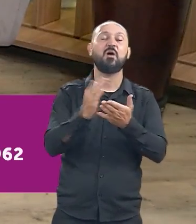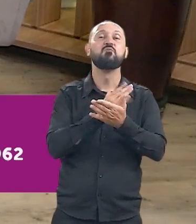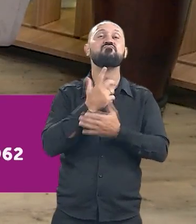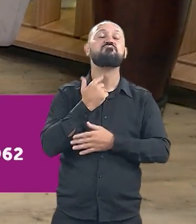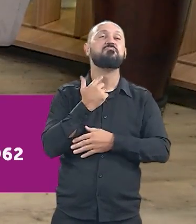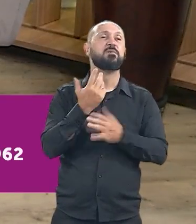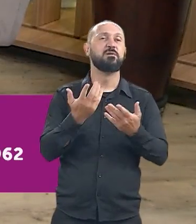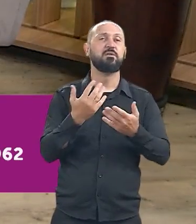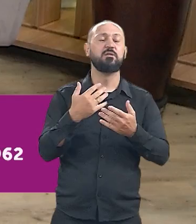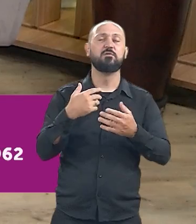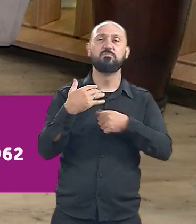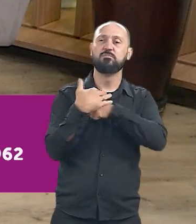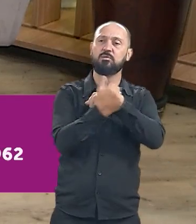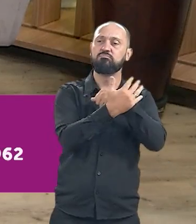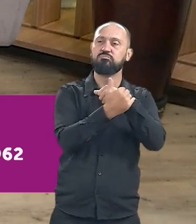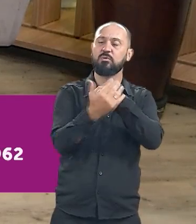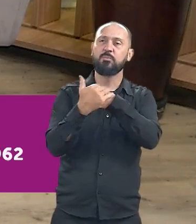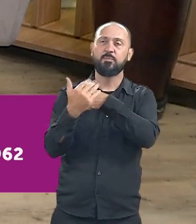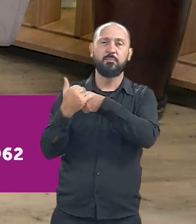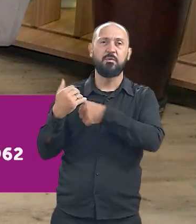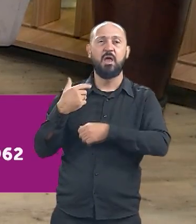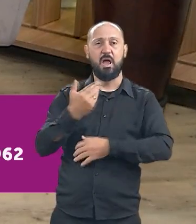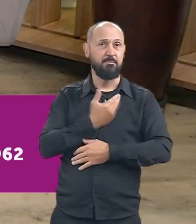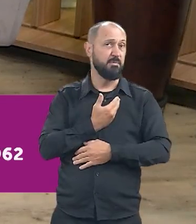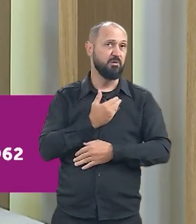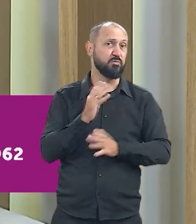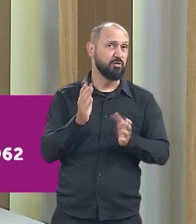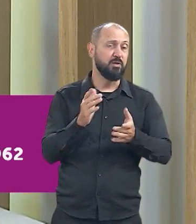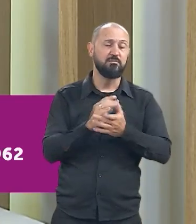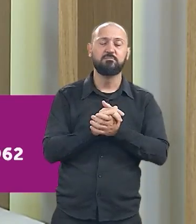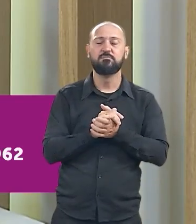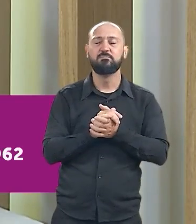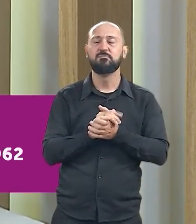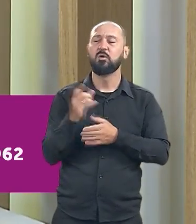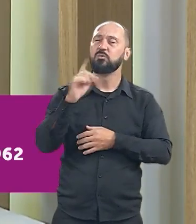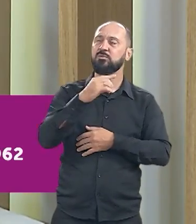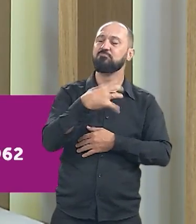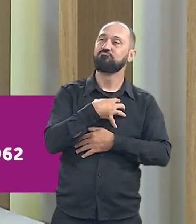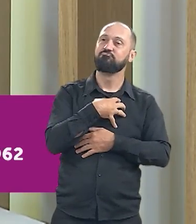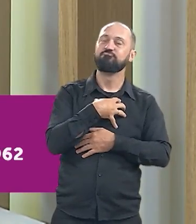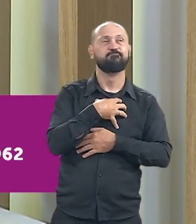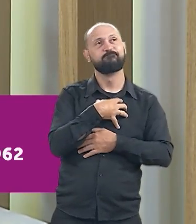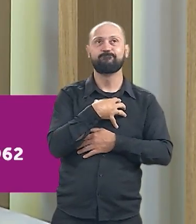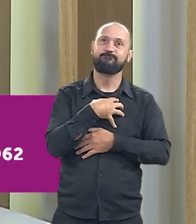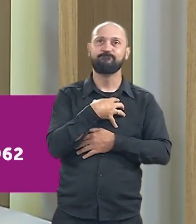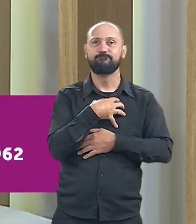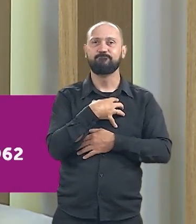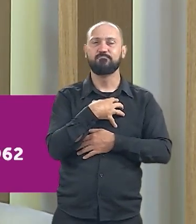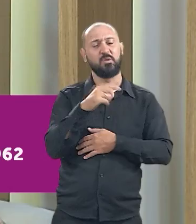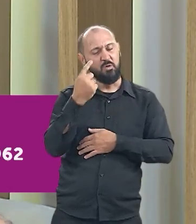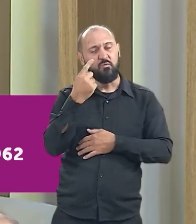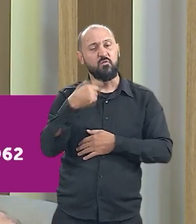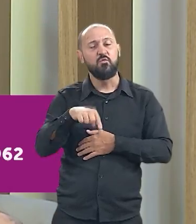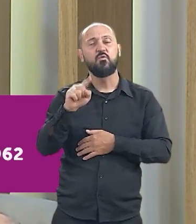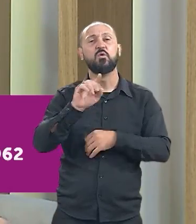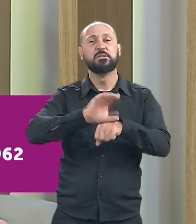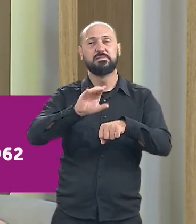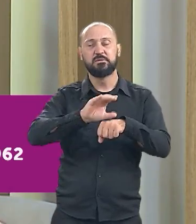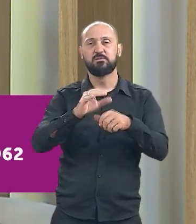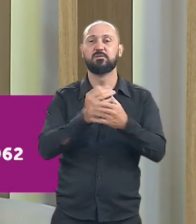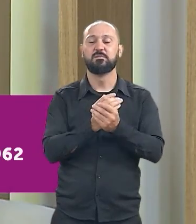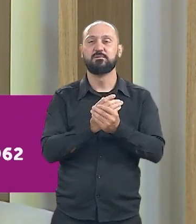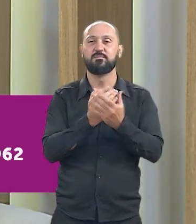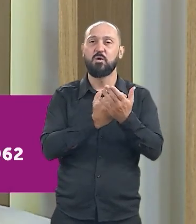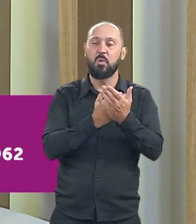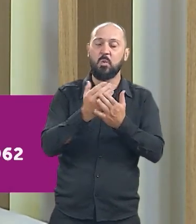Eu recebi vários convites de vários amigos, né? E até que um dia eu falei, vou ver como é que é esse curso, né? E a gente acaba